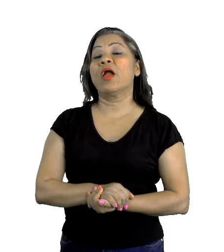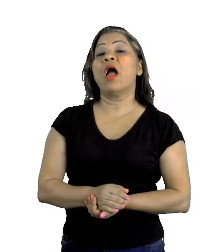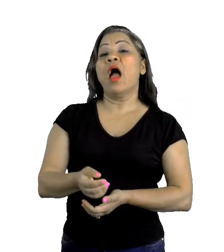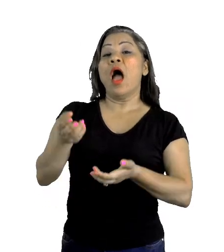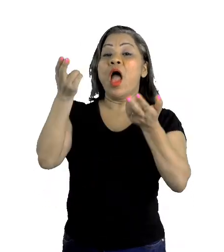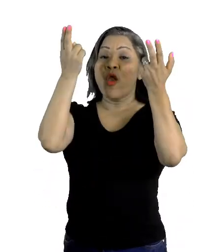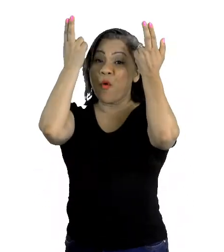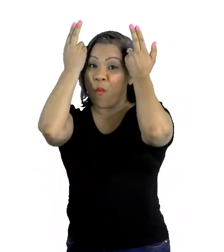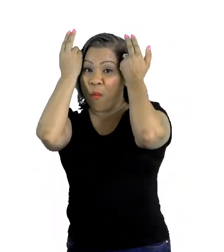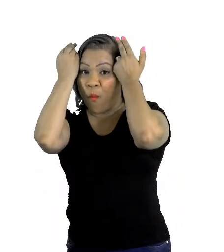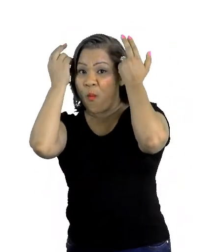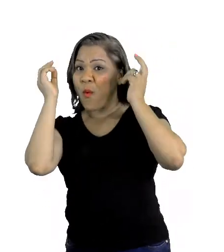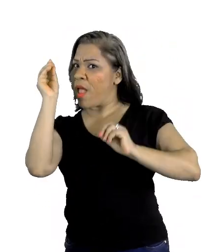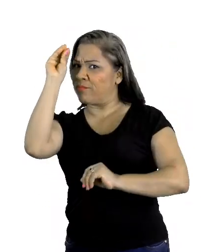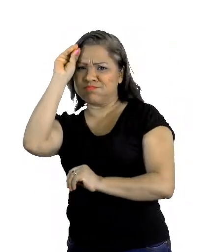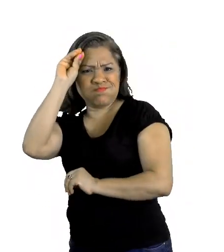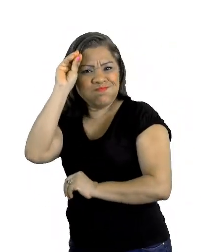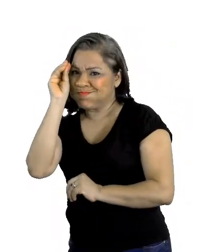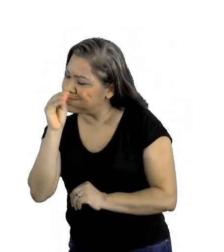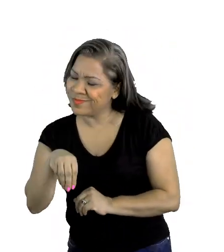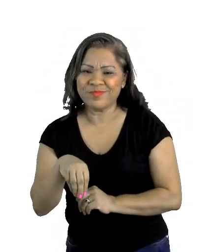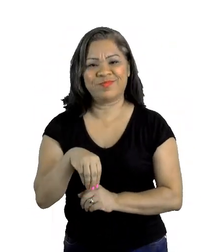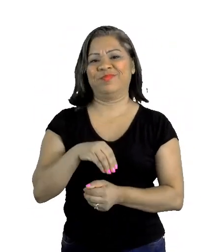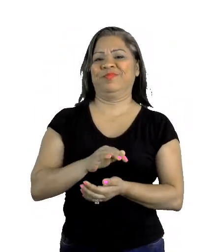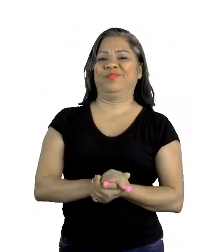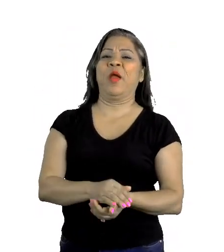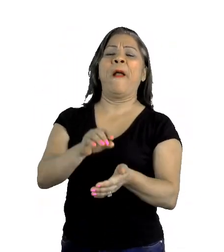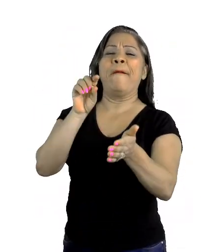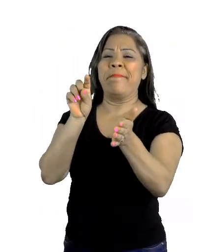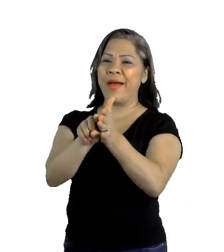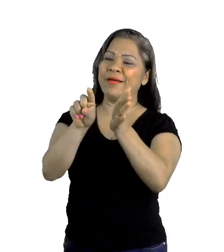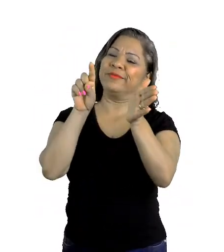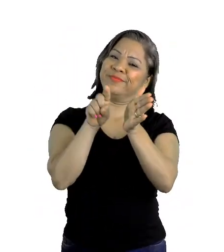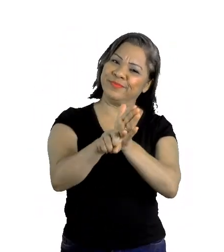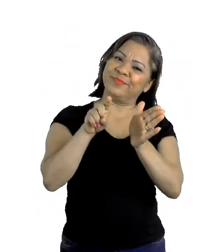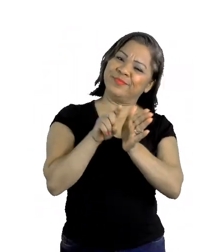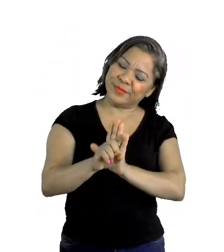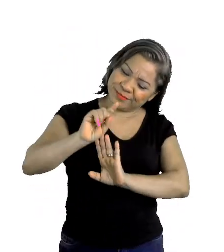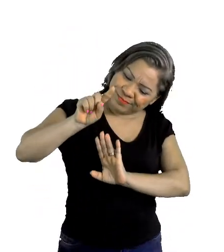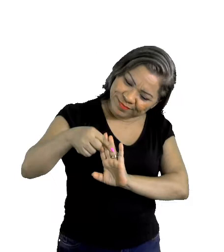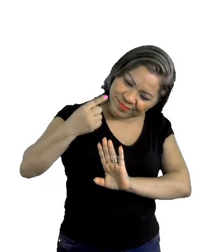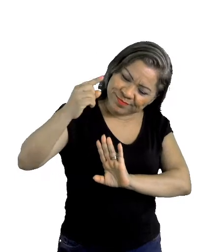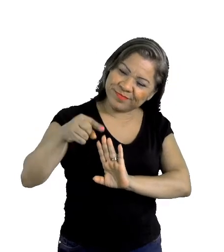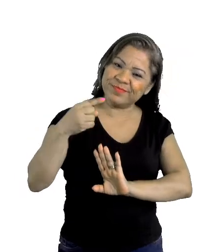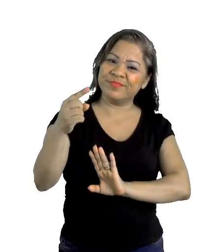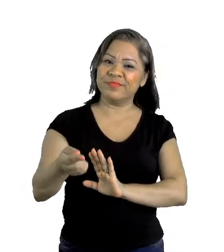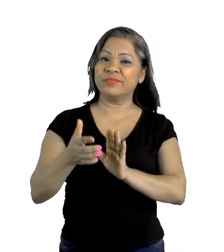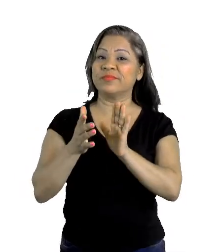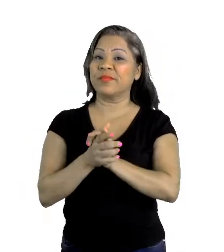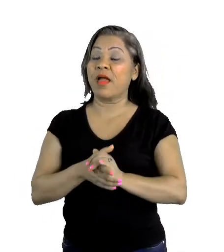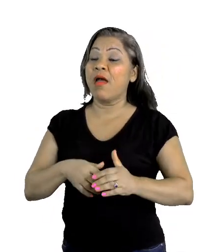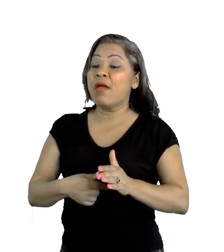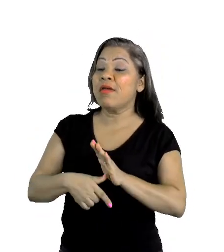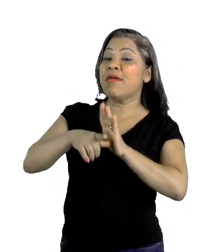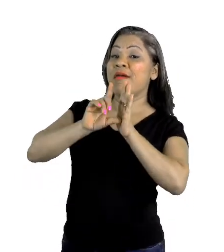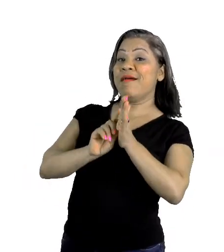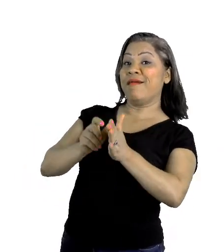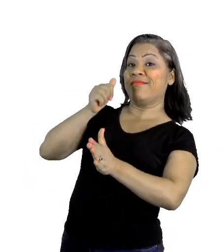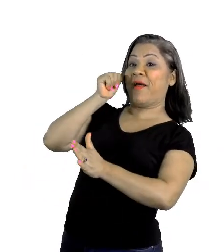não desistia, ia perguntando outra vez, e antes que a menina inventasse outra